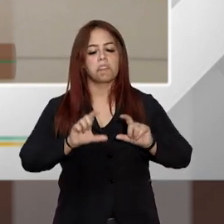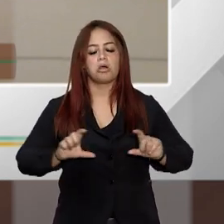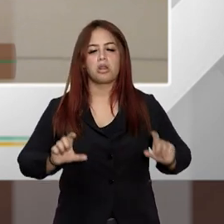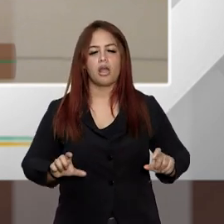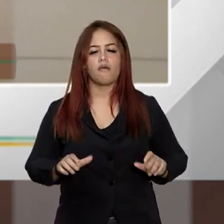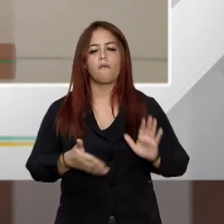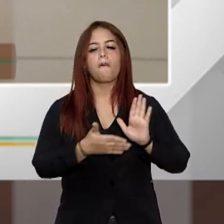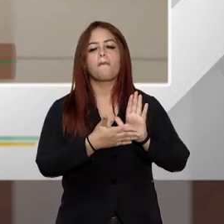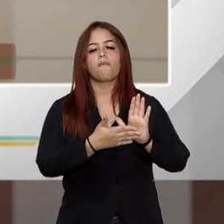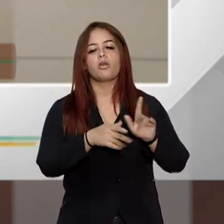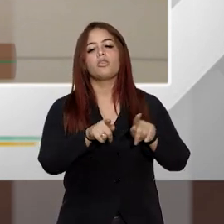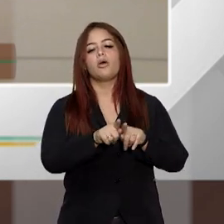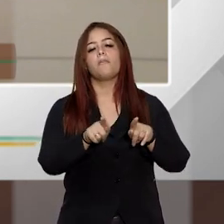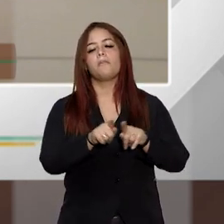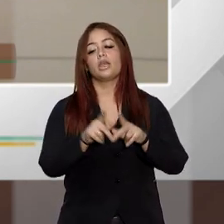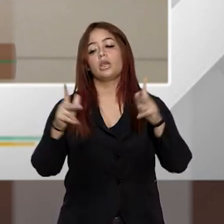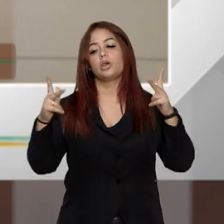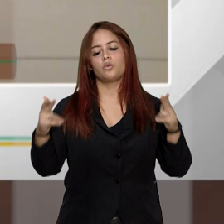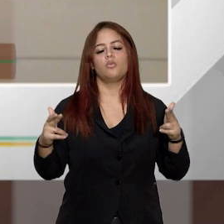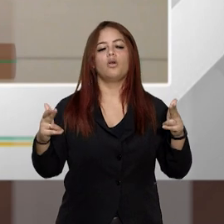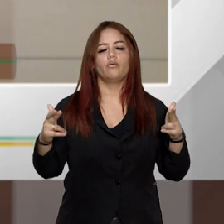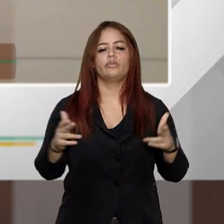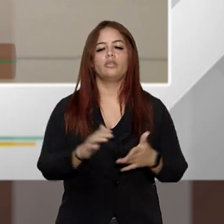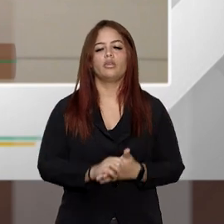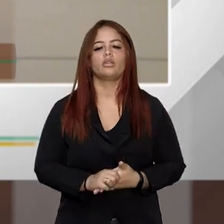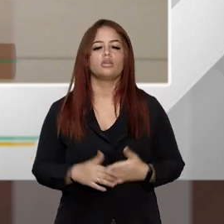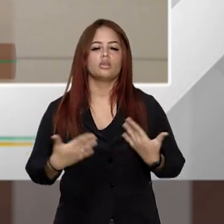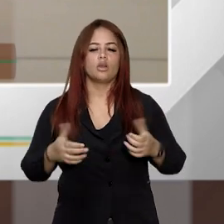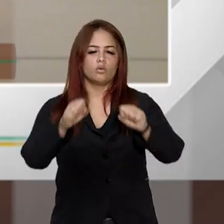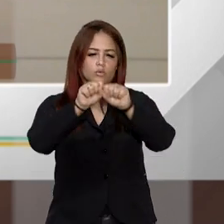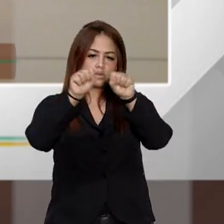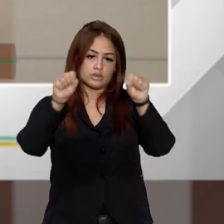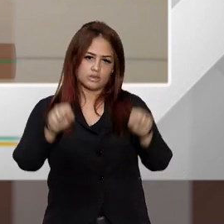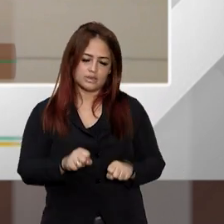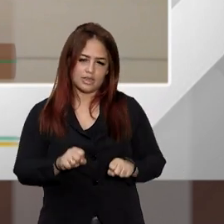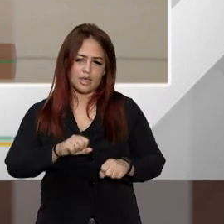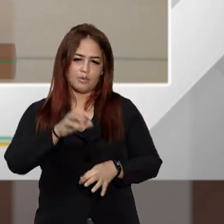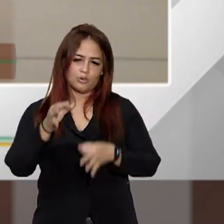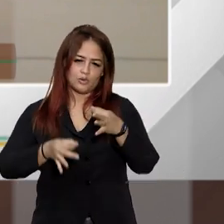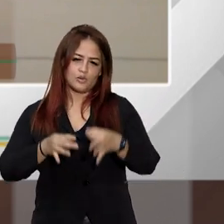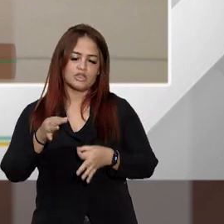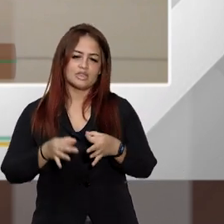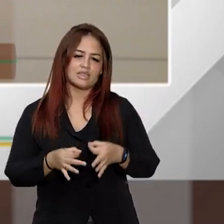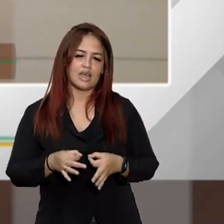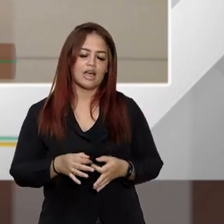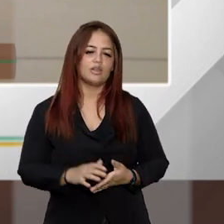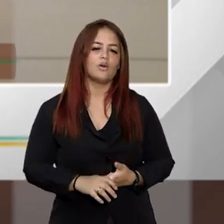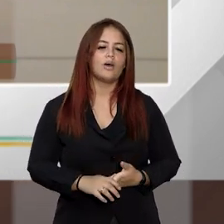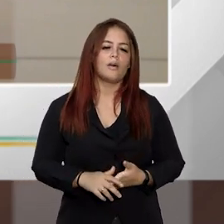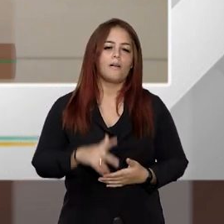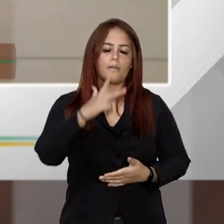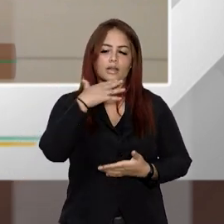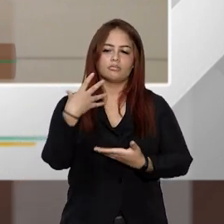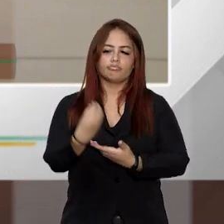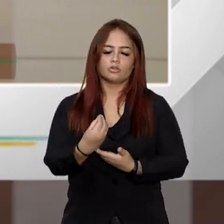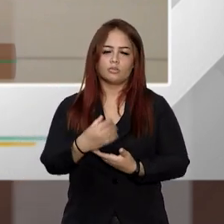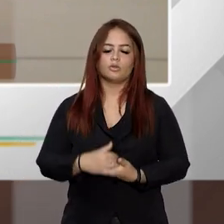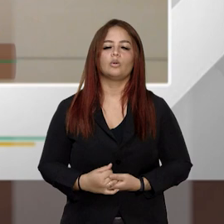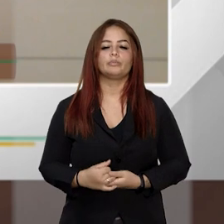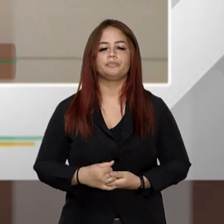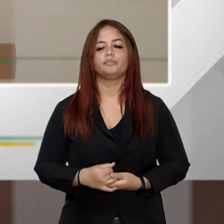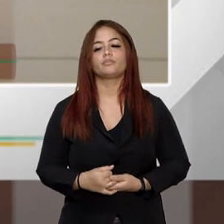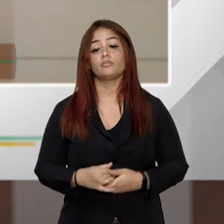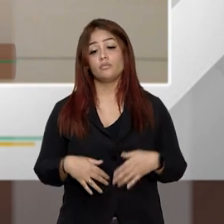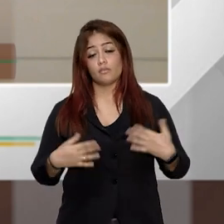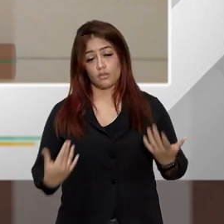esse mesmo tipo de prova. Então, de certa maneira, até o microsistema dos juizados, ele estava na vanguarda. Então, quanto ao que foi